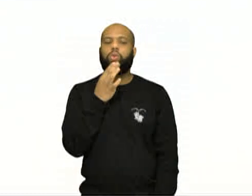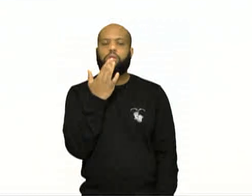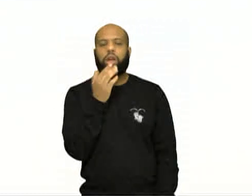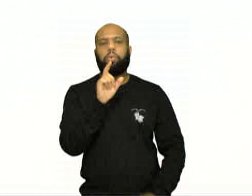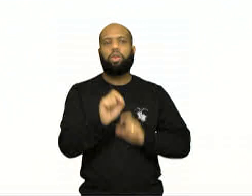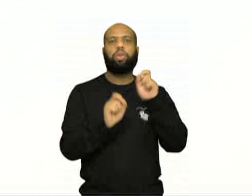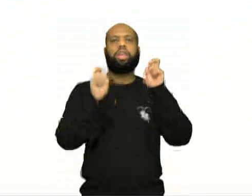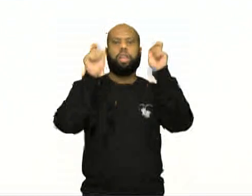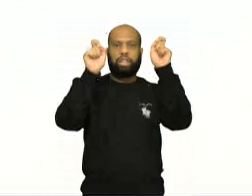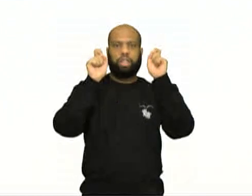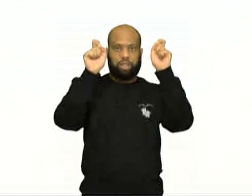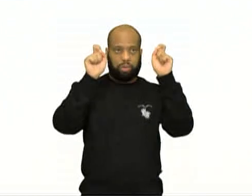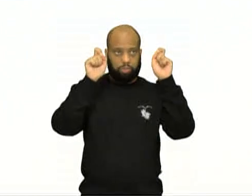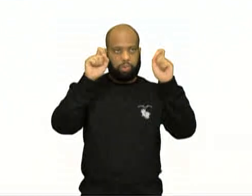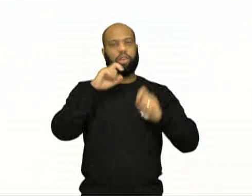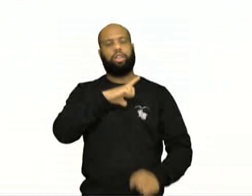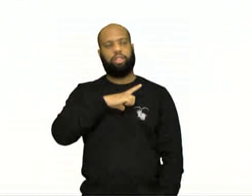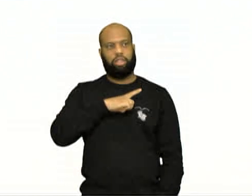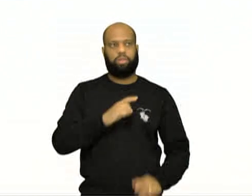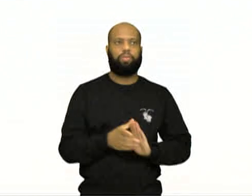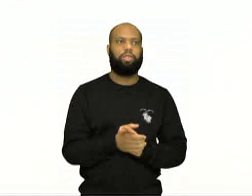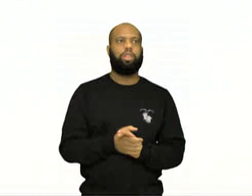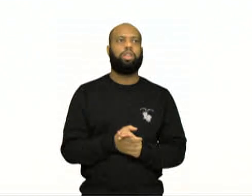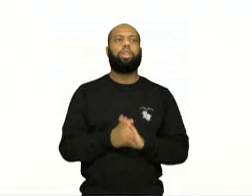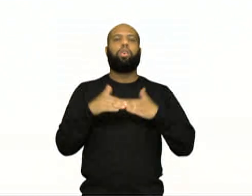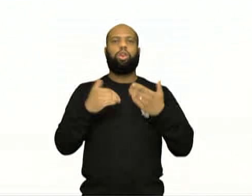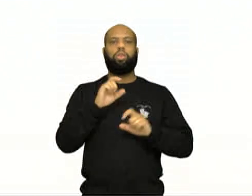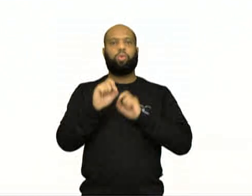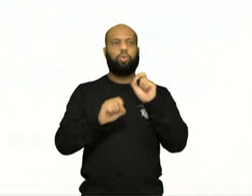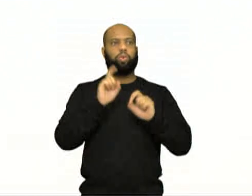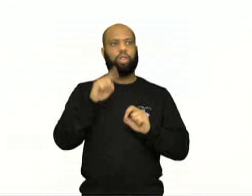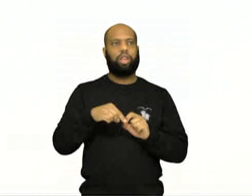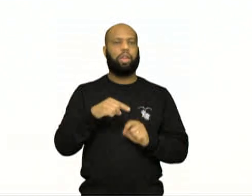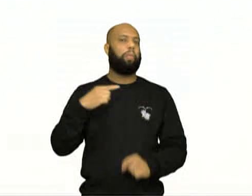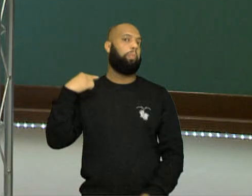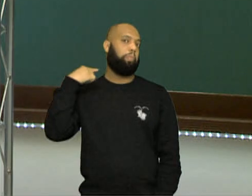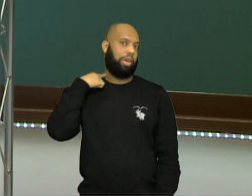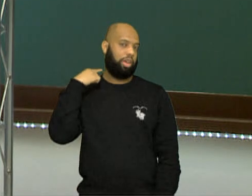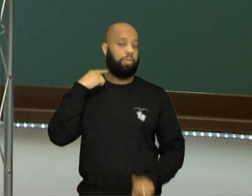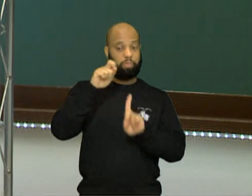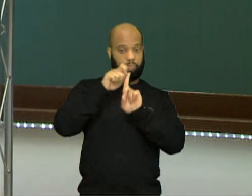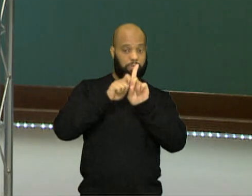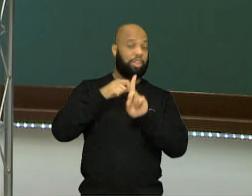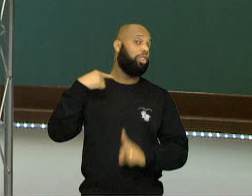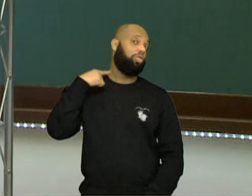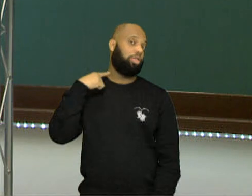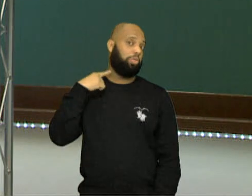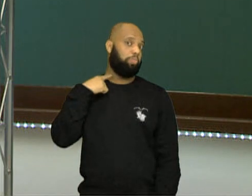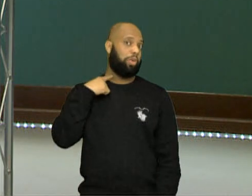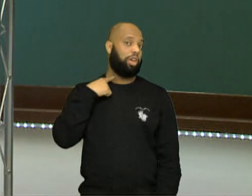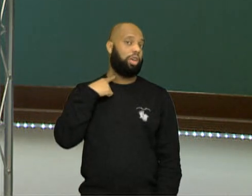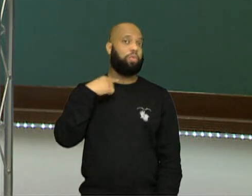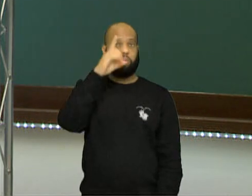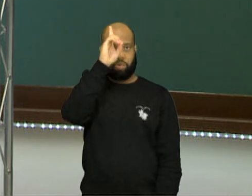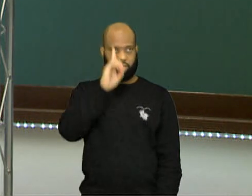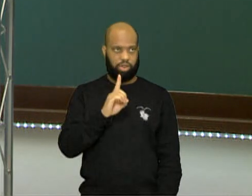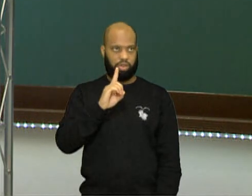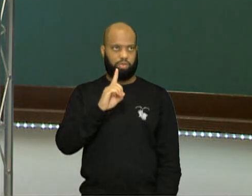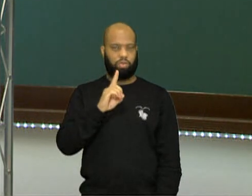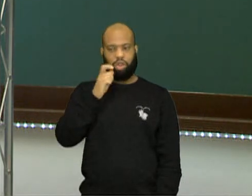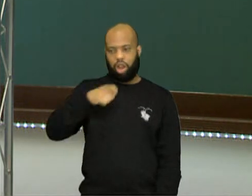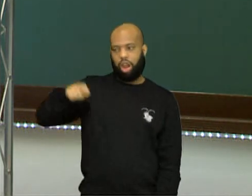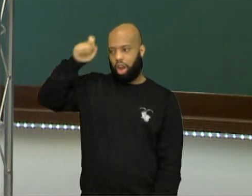campanha que existe, né? Então, que é o maio amarelo. O lacinho amarelo é o maio amarelo,